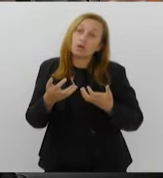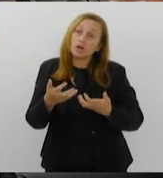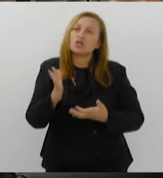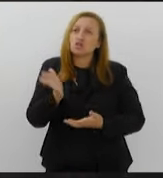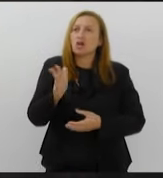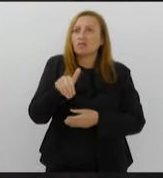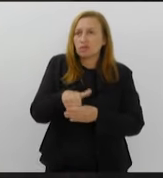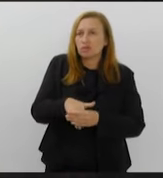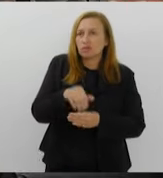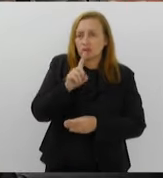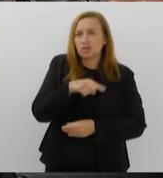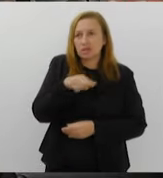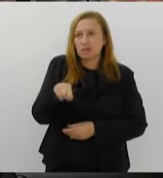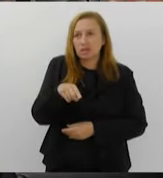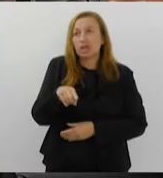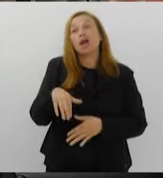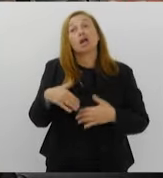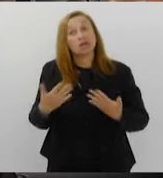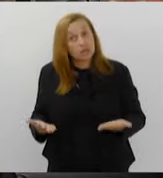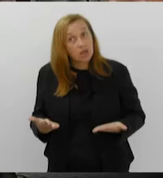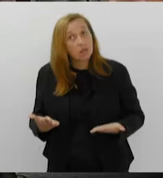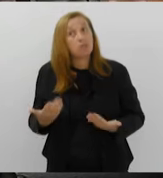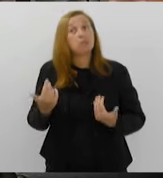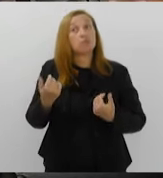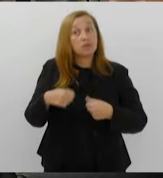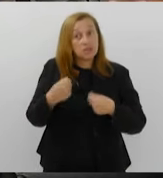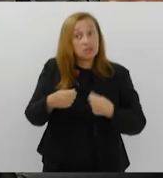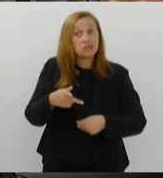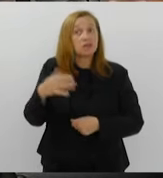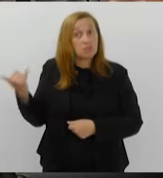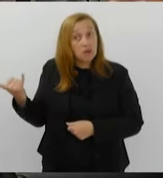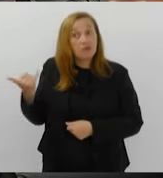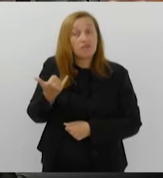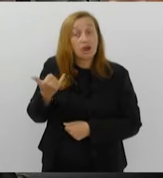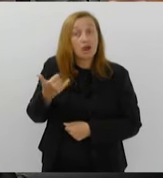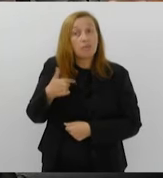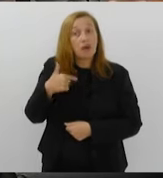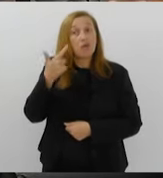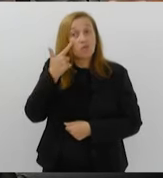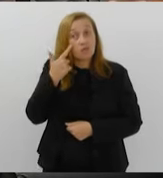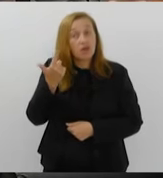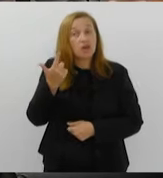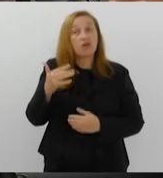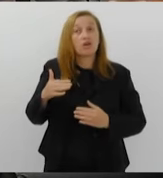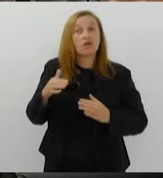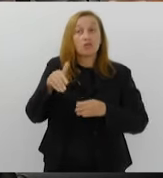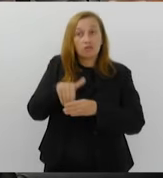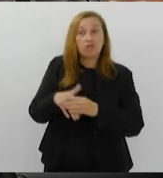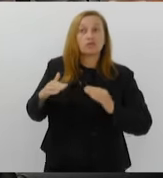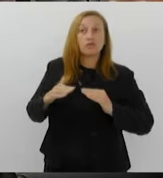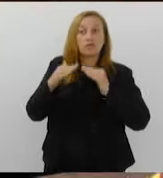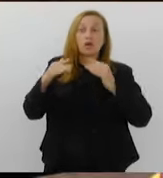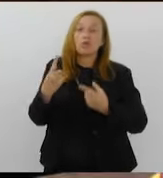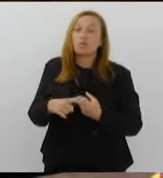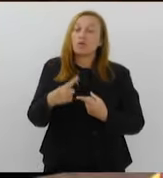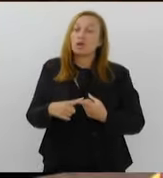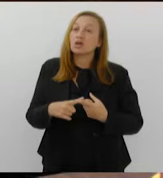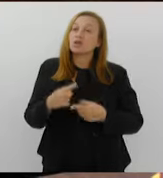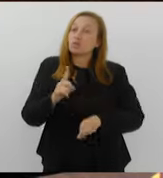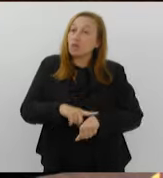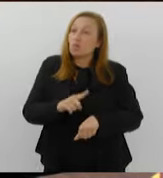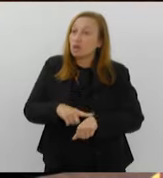foram rejeitados. Então, você tem que me dizer para mim assinalar meu voto favorável, apenas isso. Porque na hora que eu